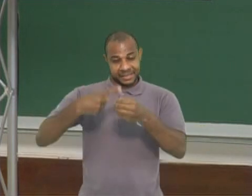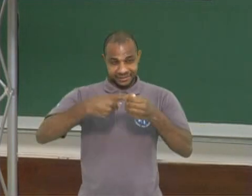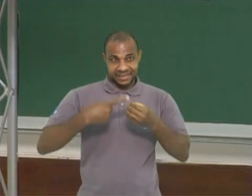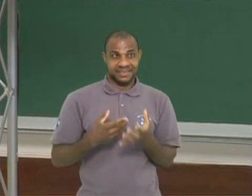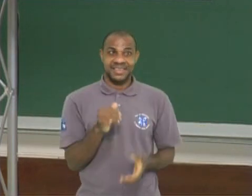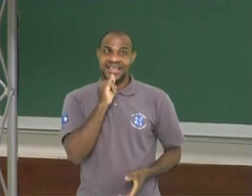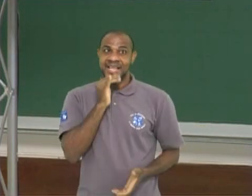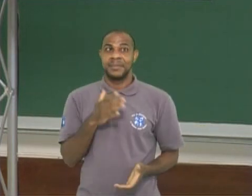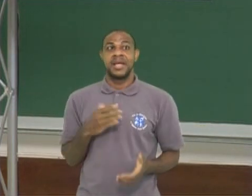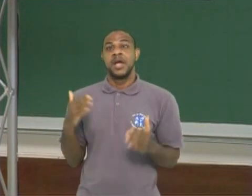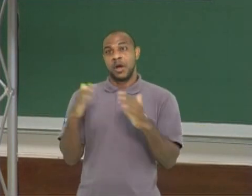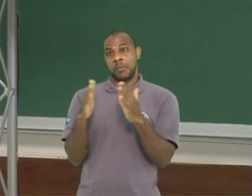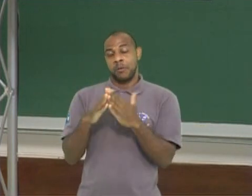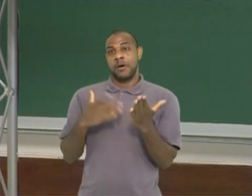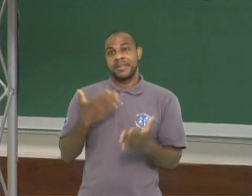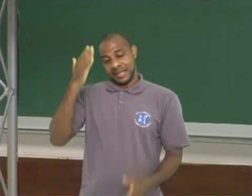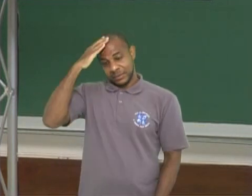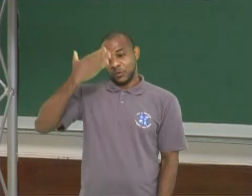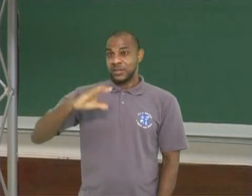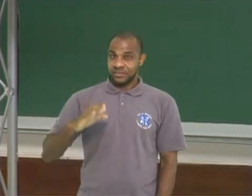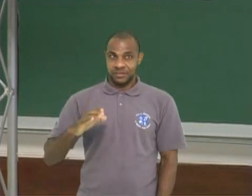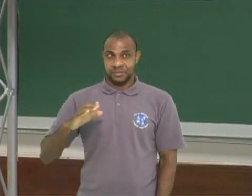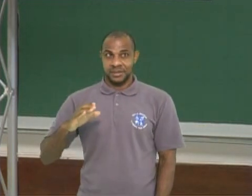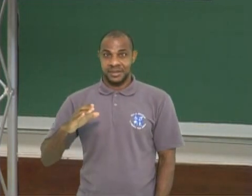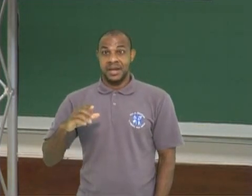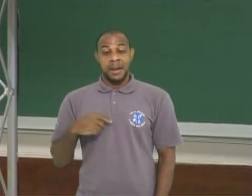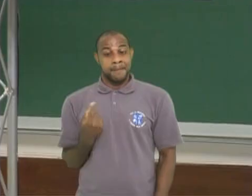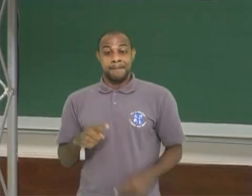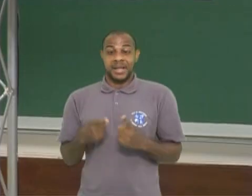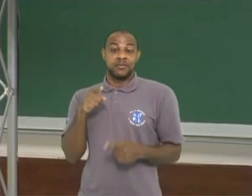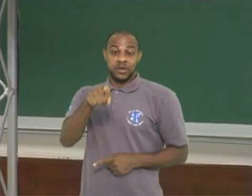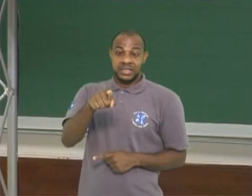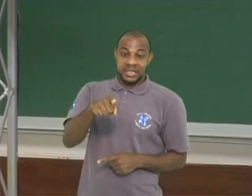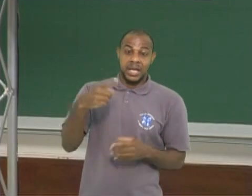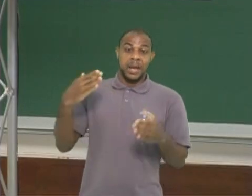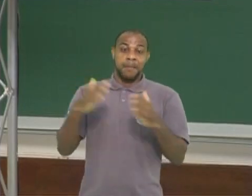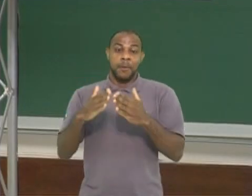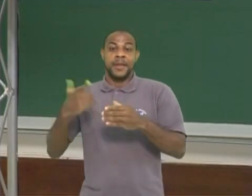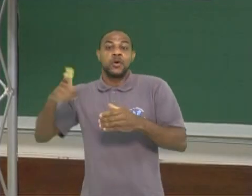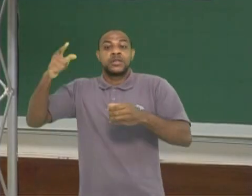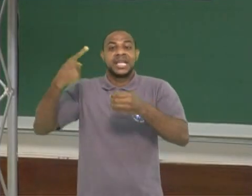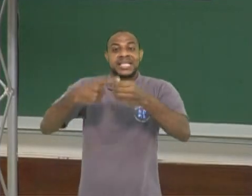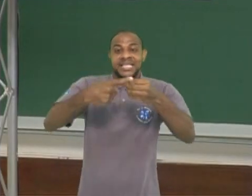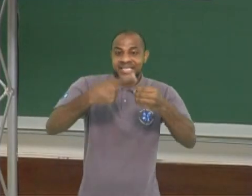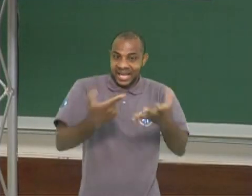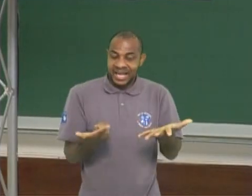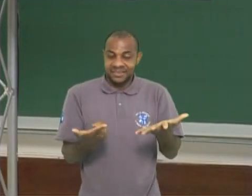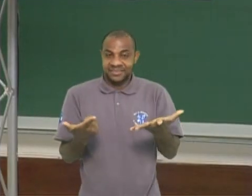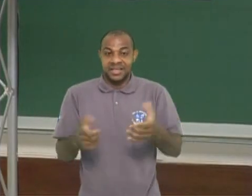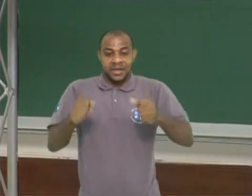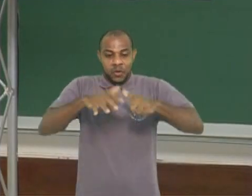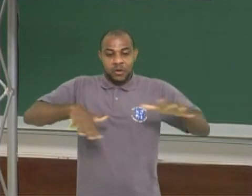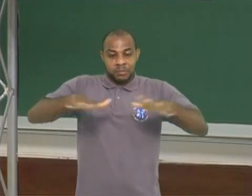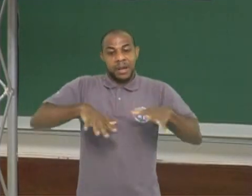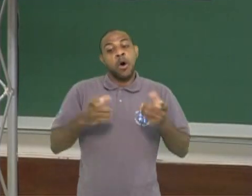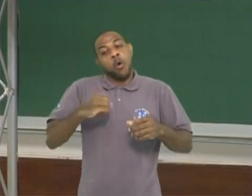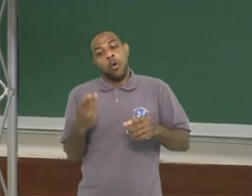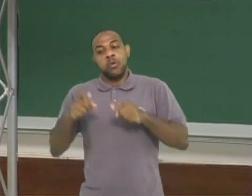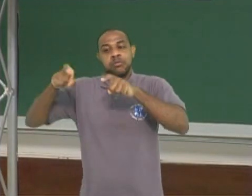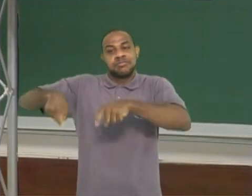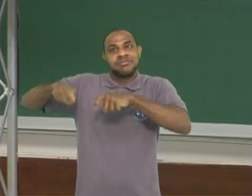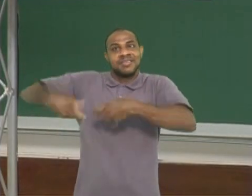por exemplo, moro na cidade de Curitiba, mas você pode morar em outra cidade, você pode morar no espaço rural,